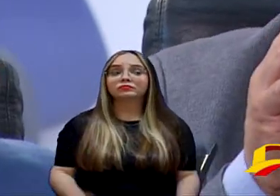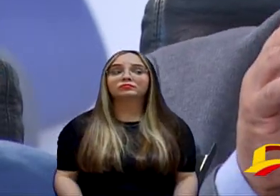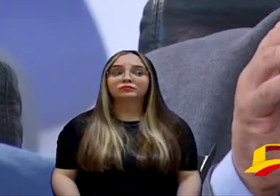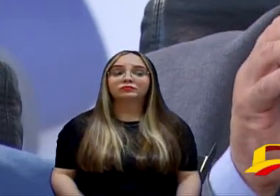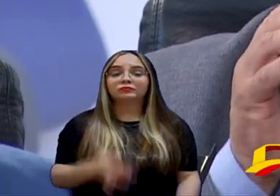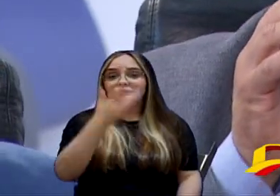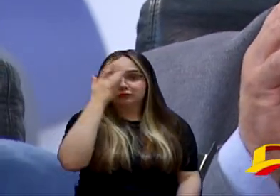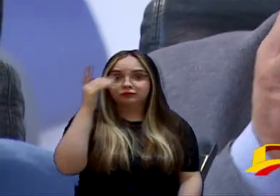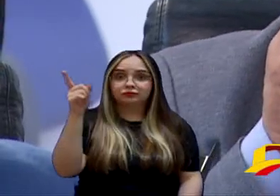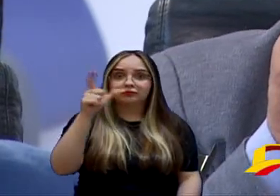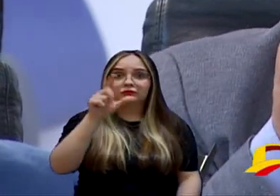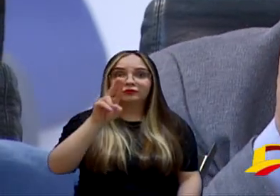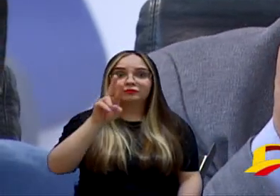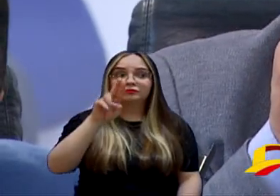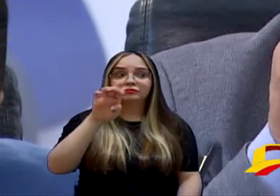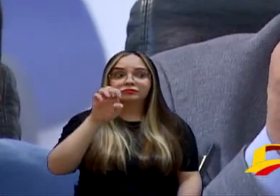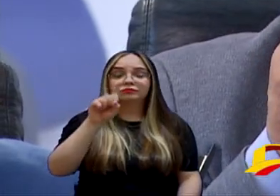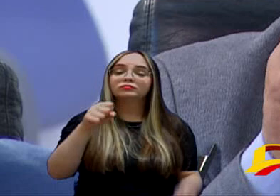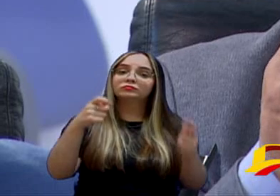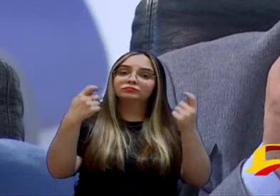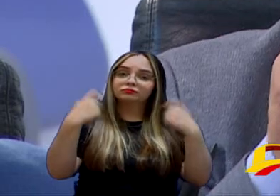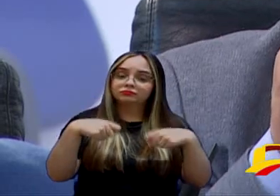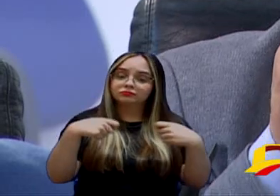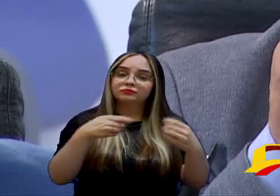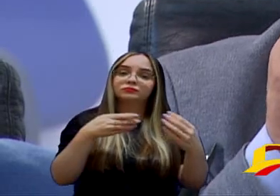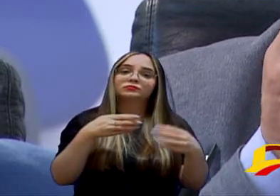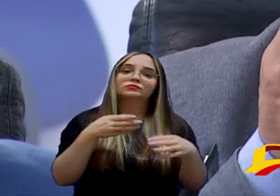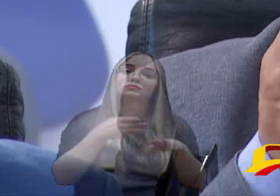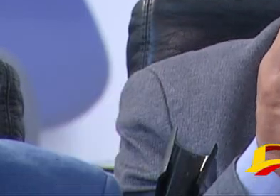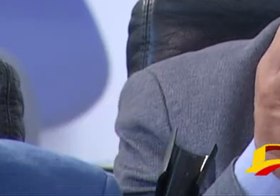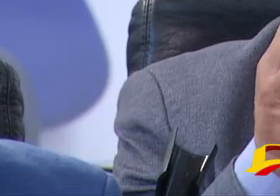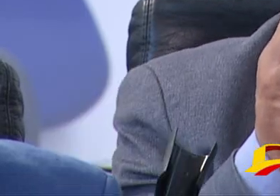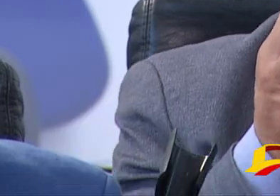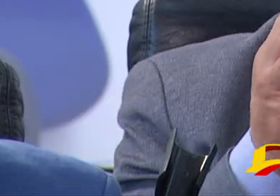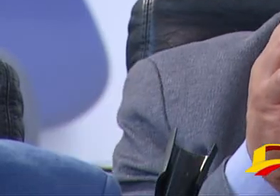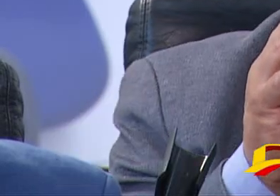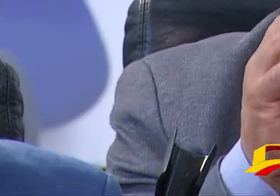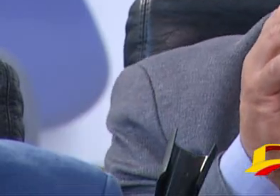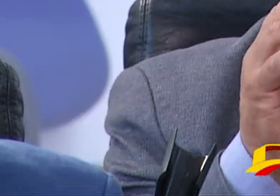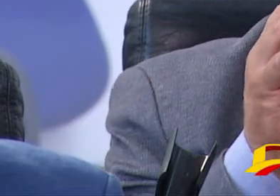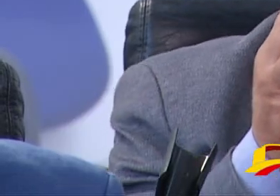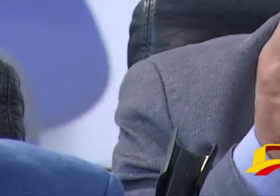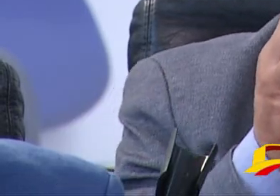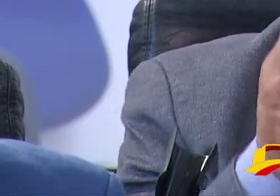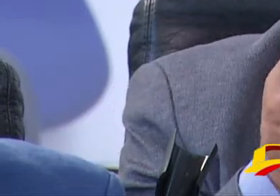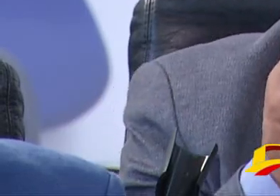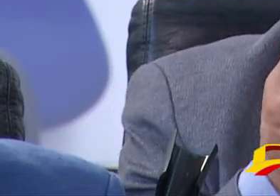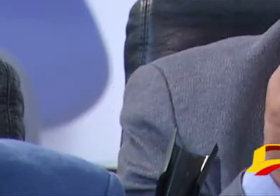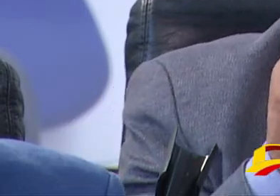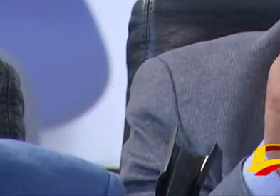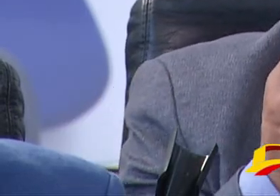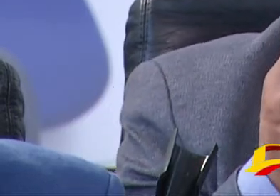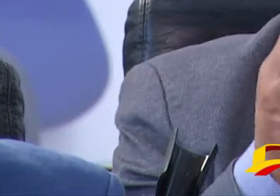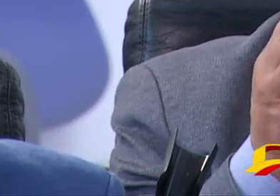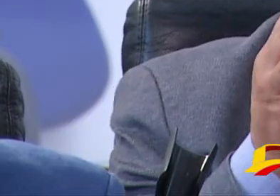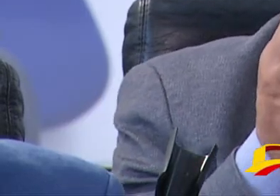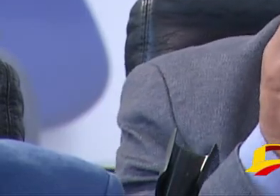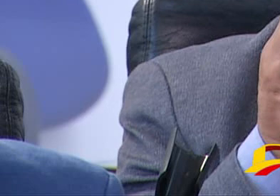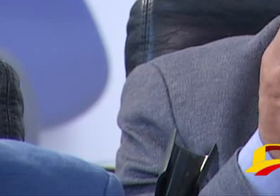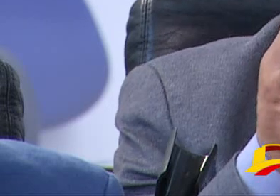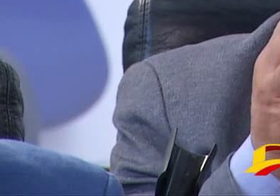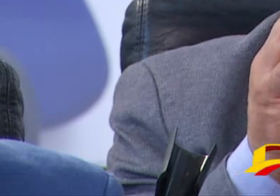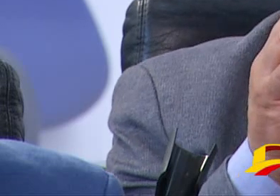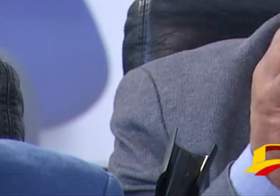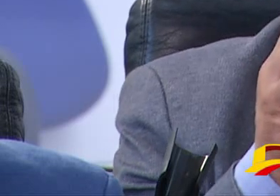URBS é promovesse essa acessibilidade aí em vários locais né Principalmente no que é obrigação dela onde